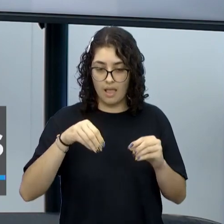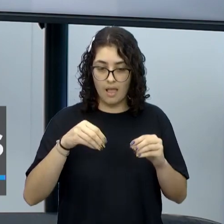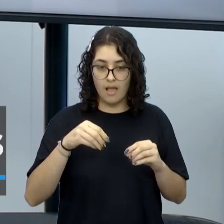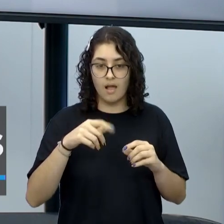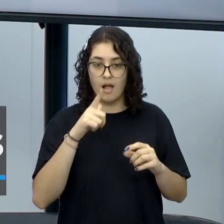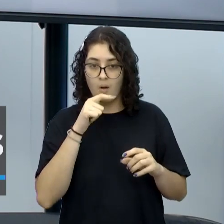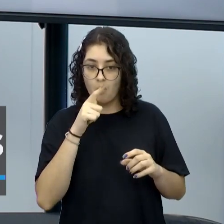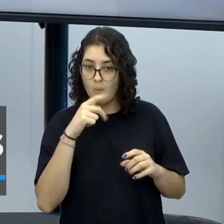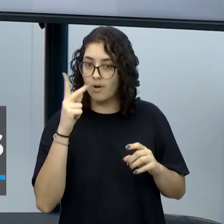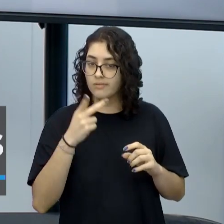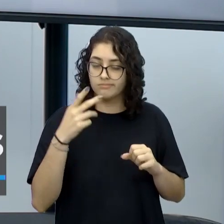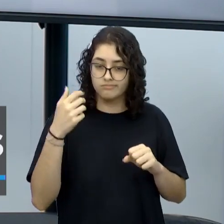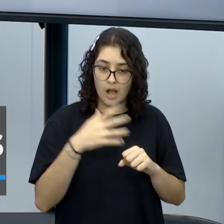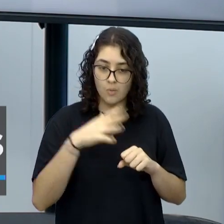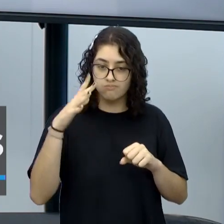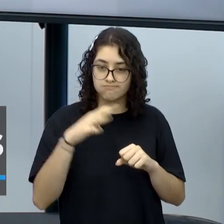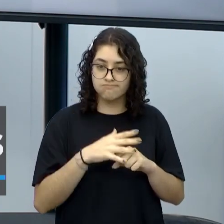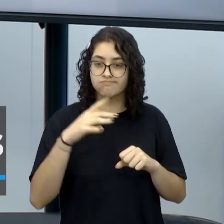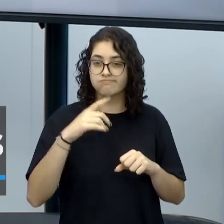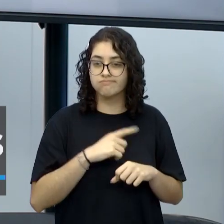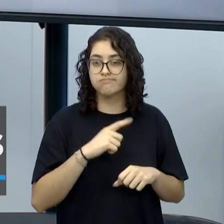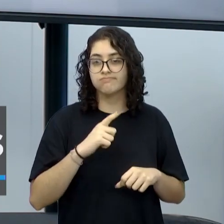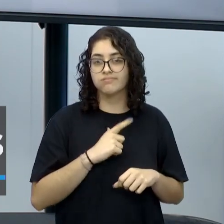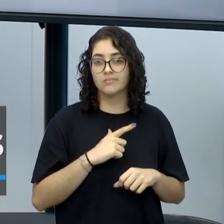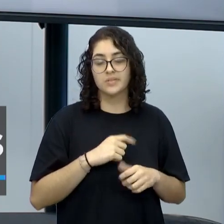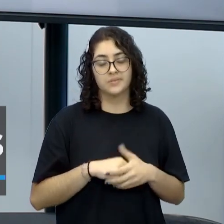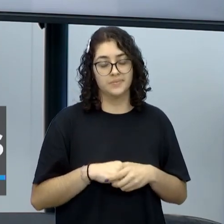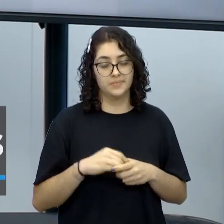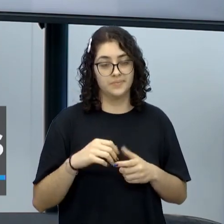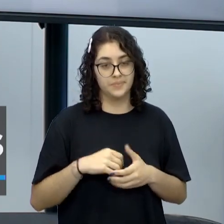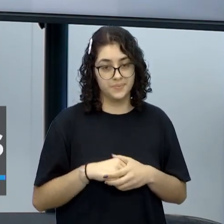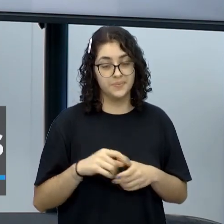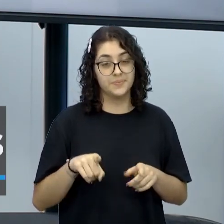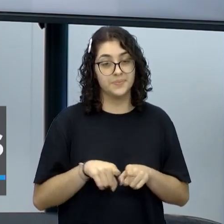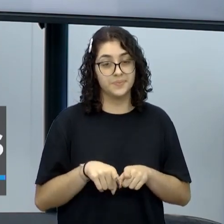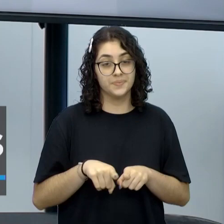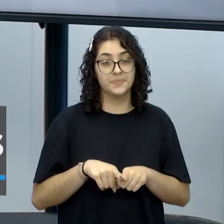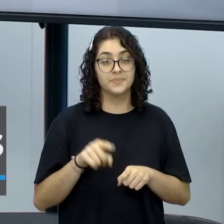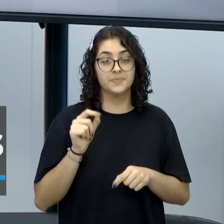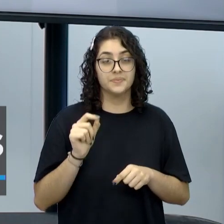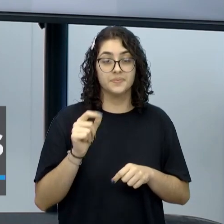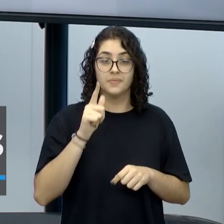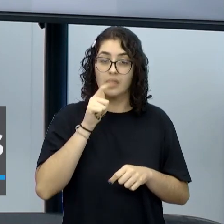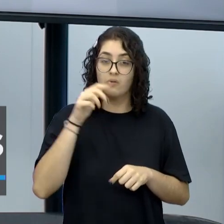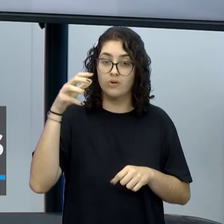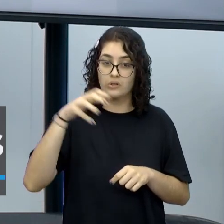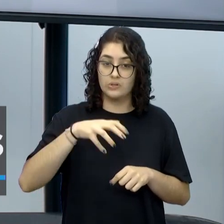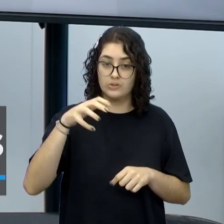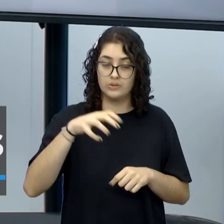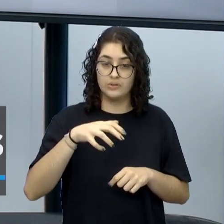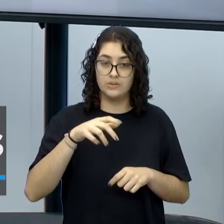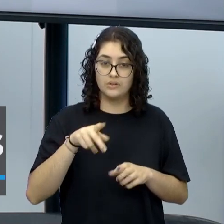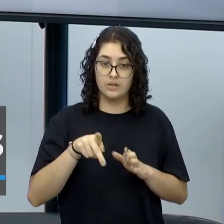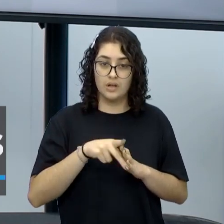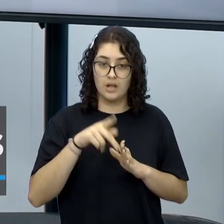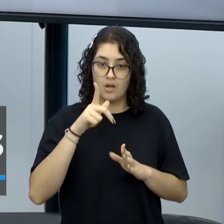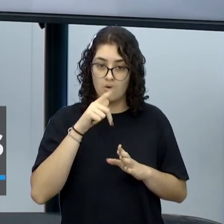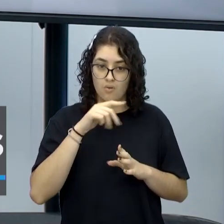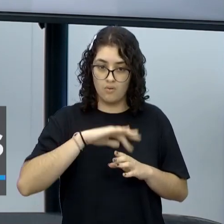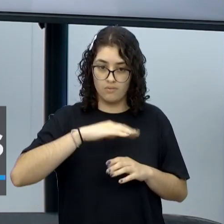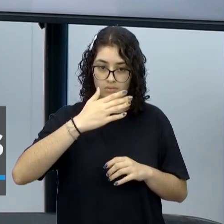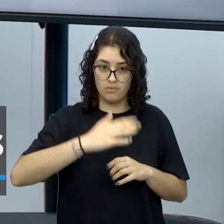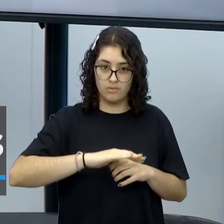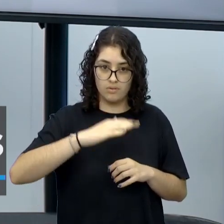acontecendo constantemente. Esse fluxo. Além do mais, que assim como a água da chuva, a água do rio também